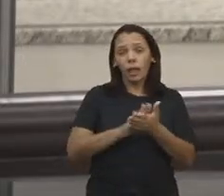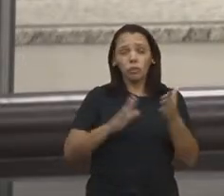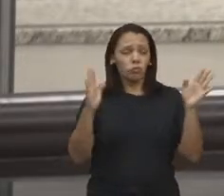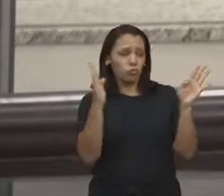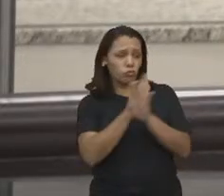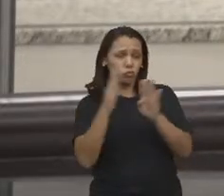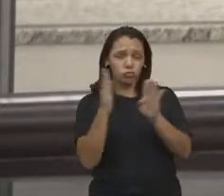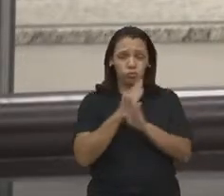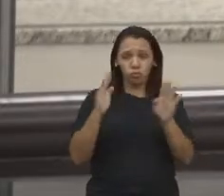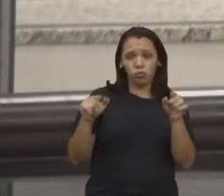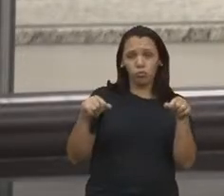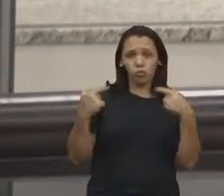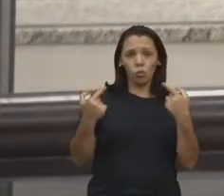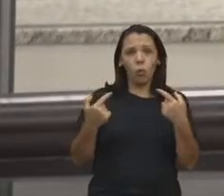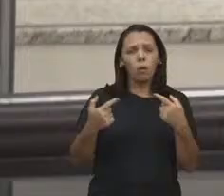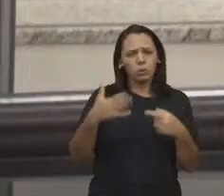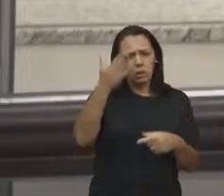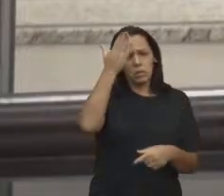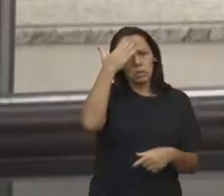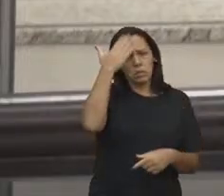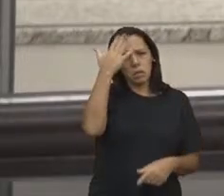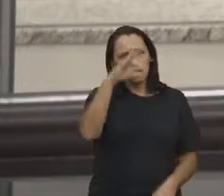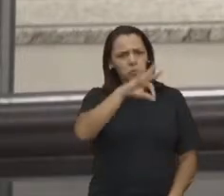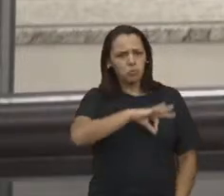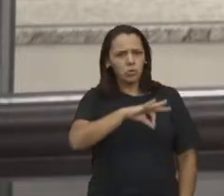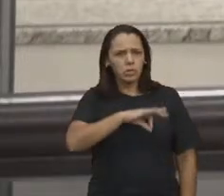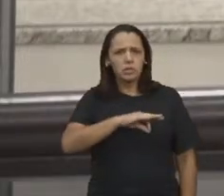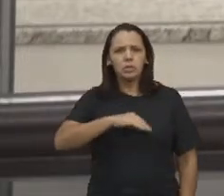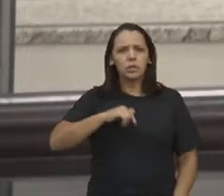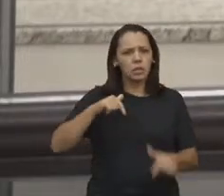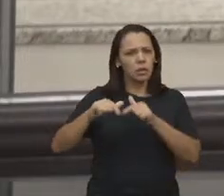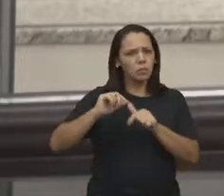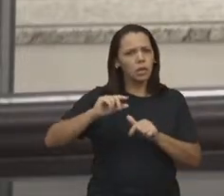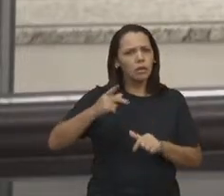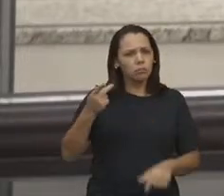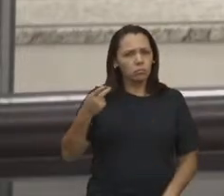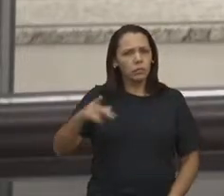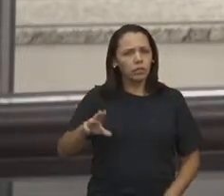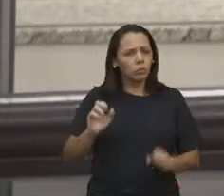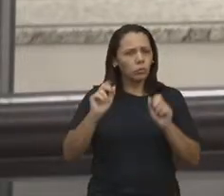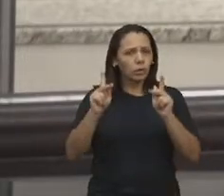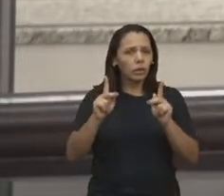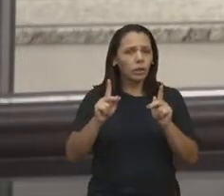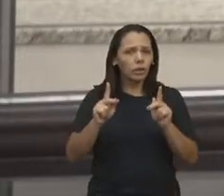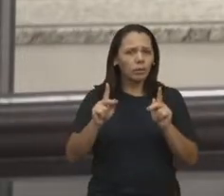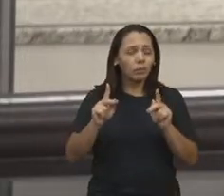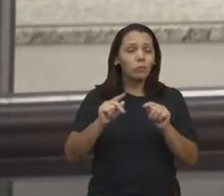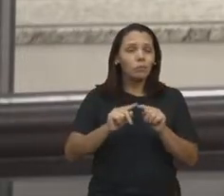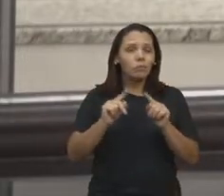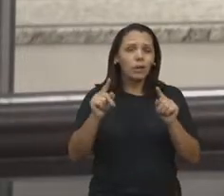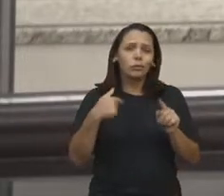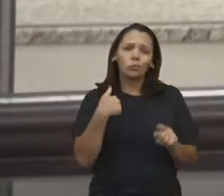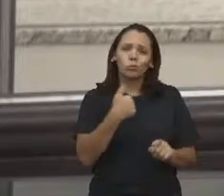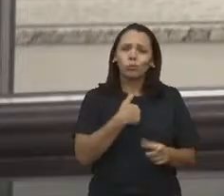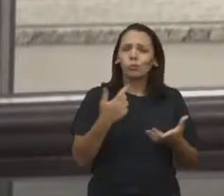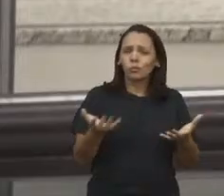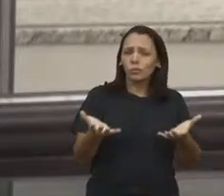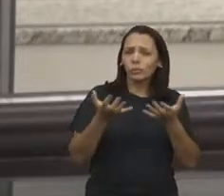que é o trabalho deles também, eles recebem ordem para isso. Mas nós queremos